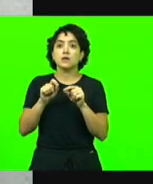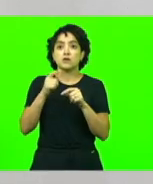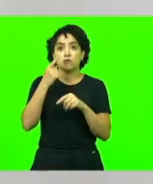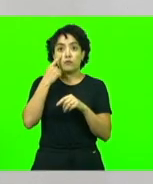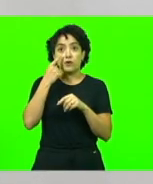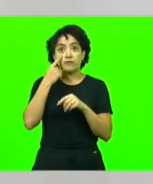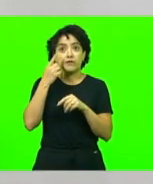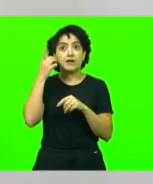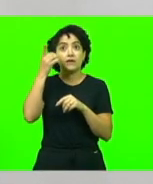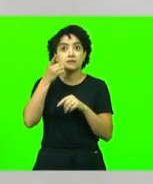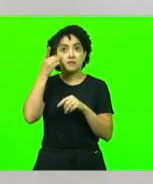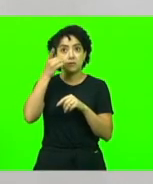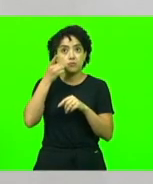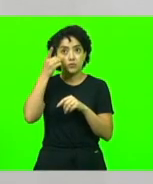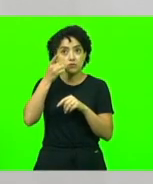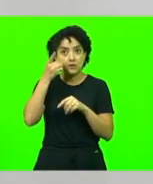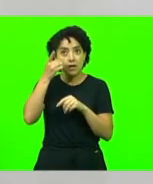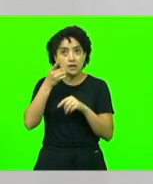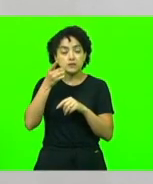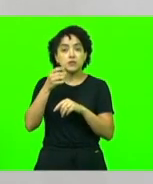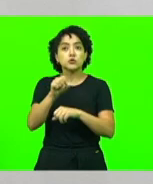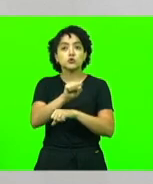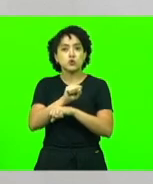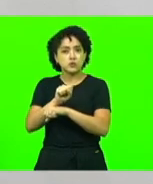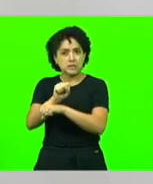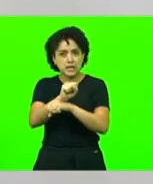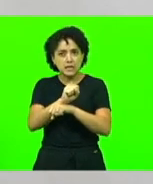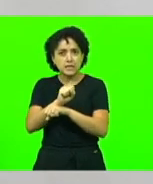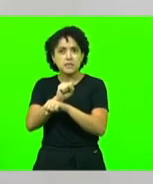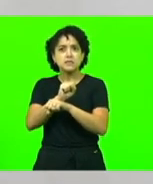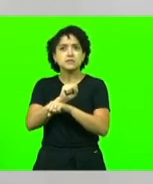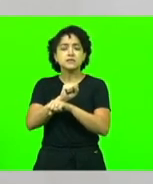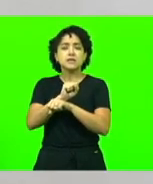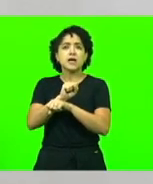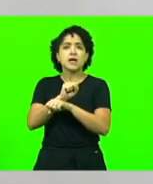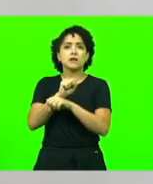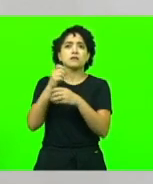deputadas socialistas comemorando